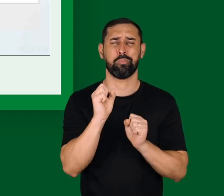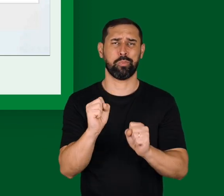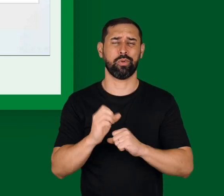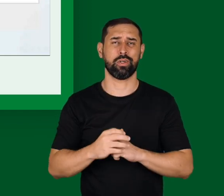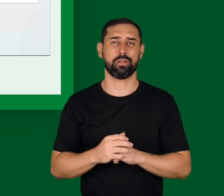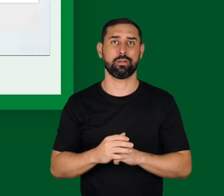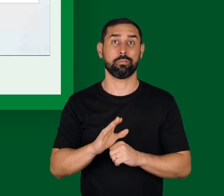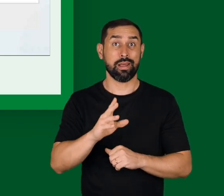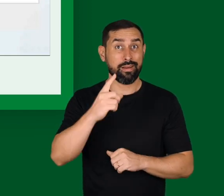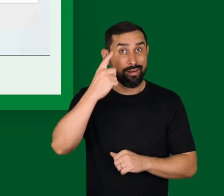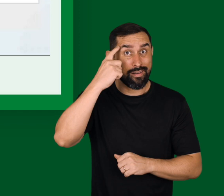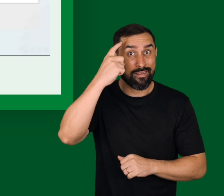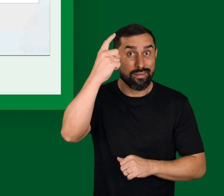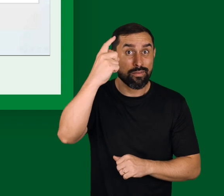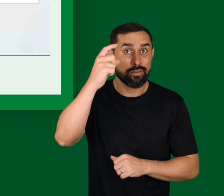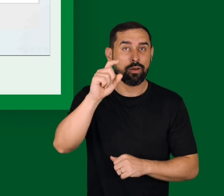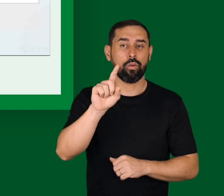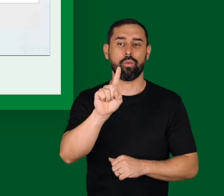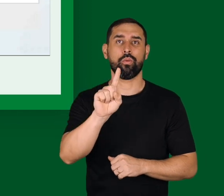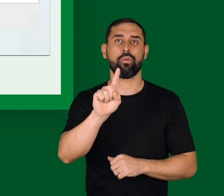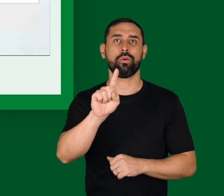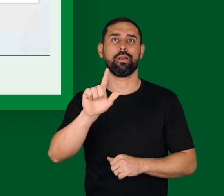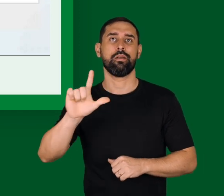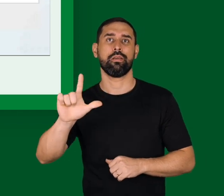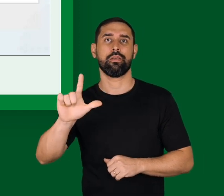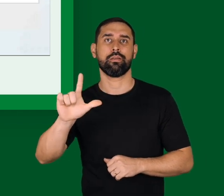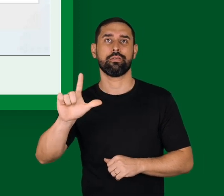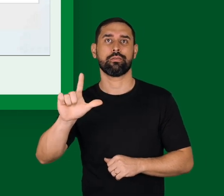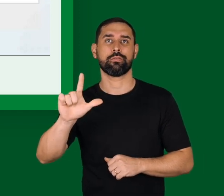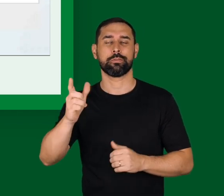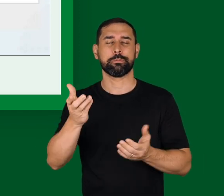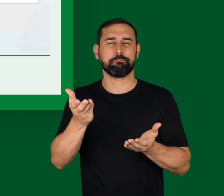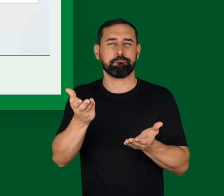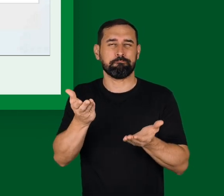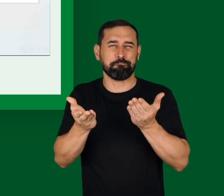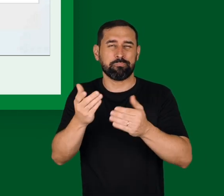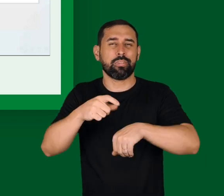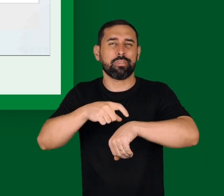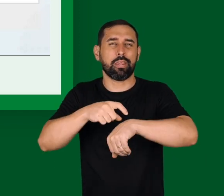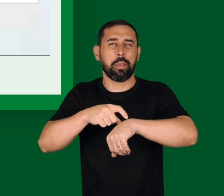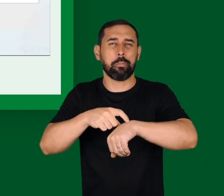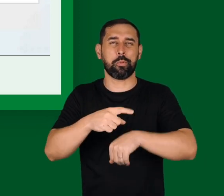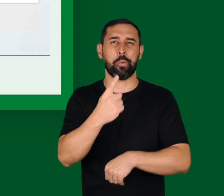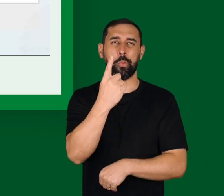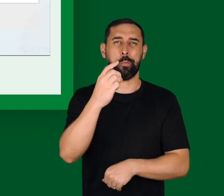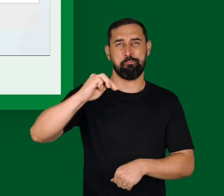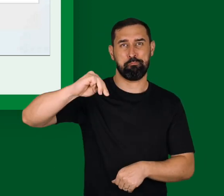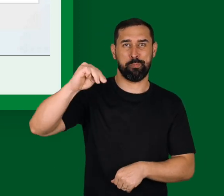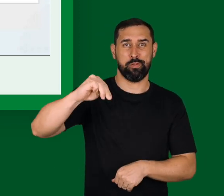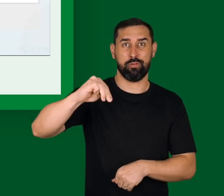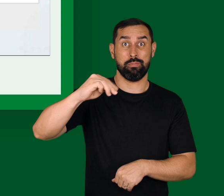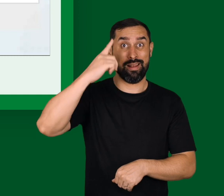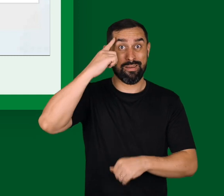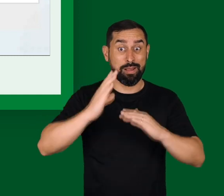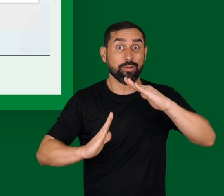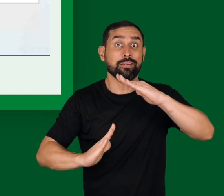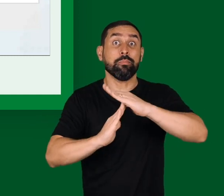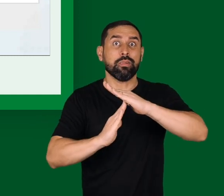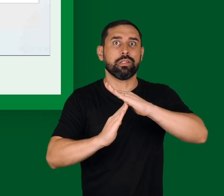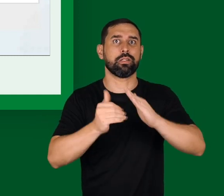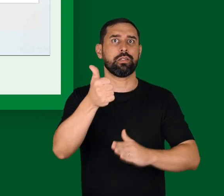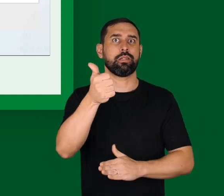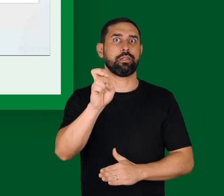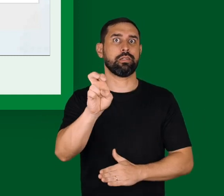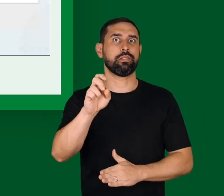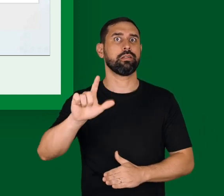nasal, lembrar que o padrão é utilizar 1 litro por quilo por minuto, não ultrapassando 15 litros, tá? E a gente tem que